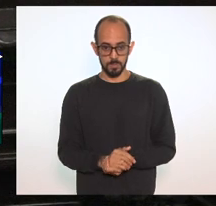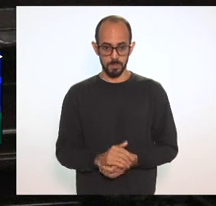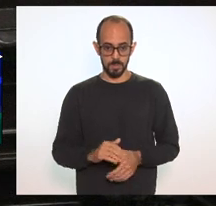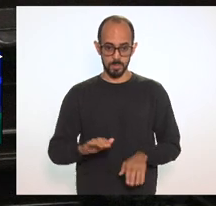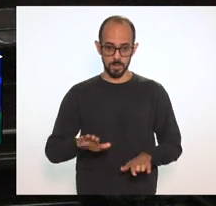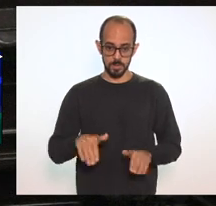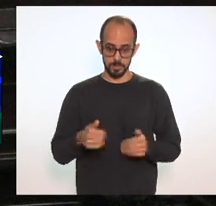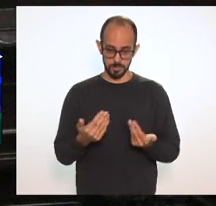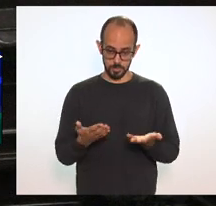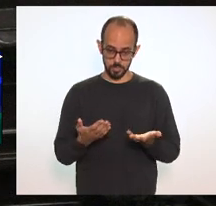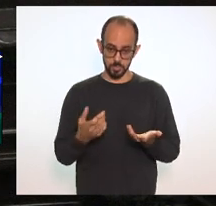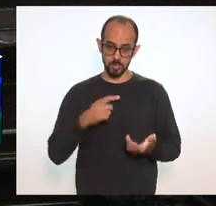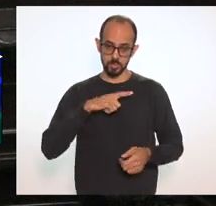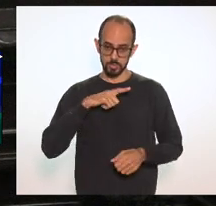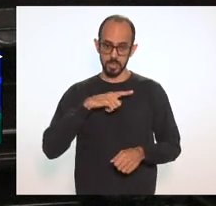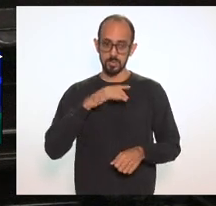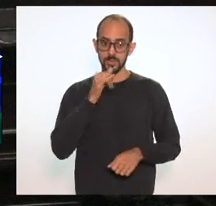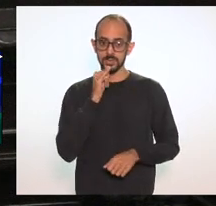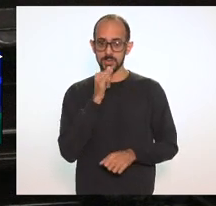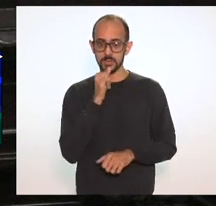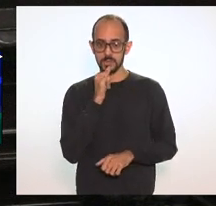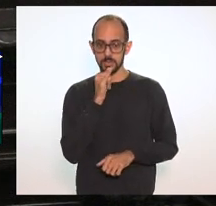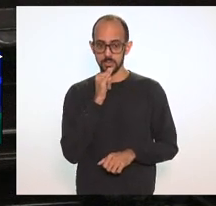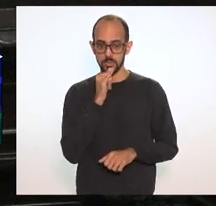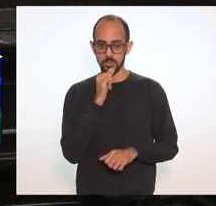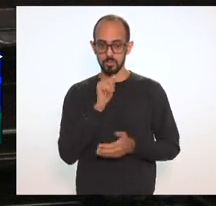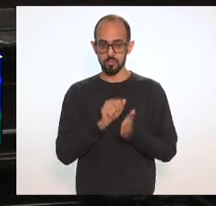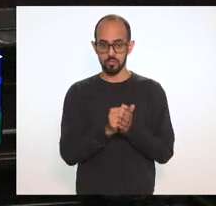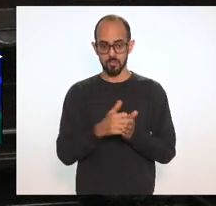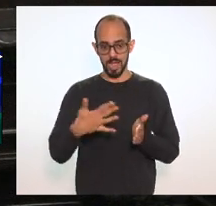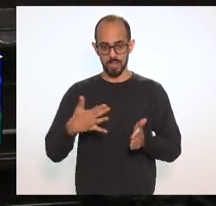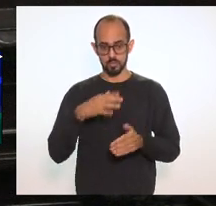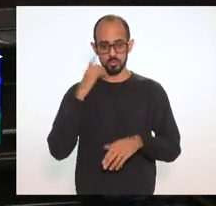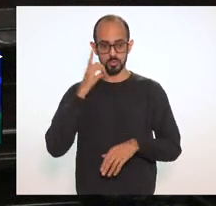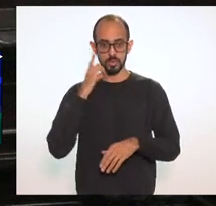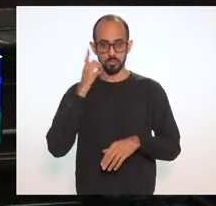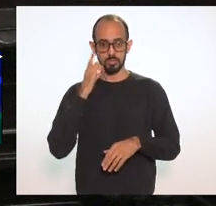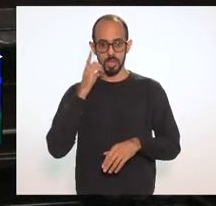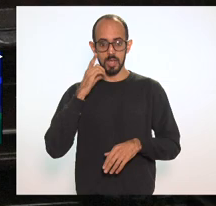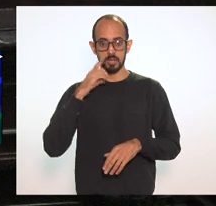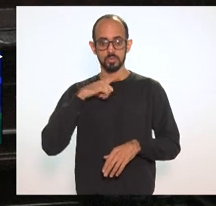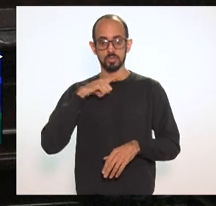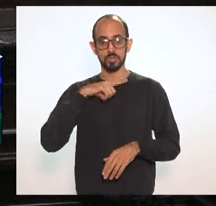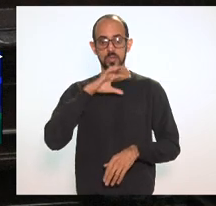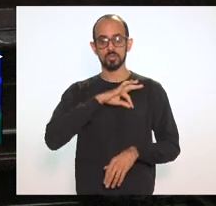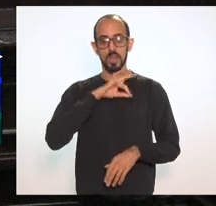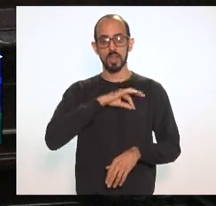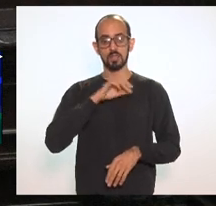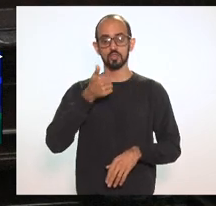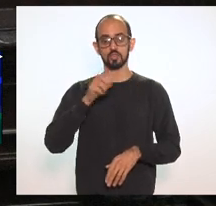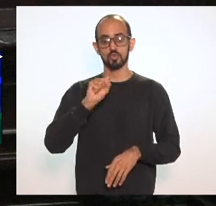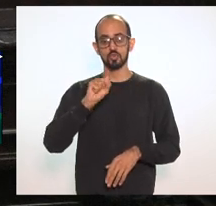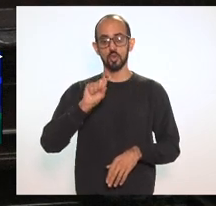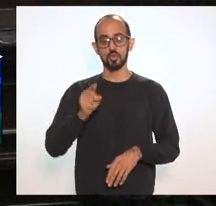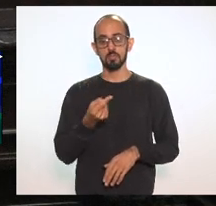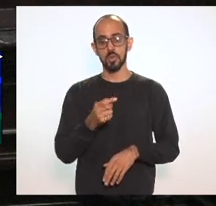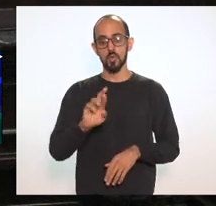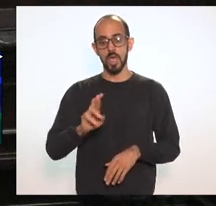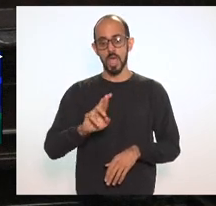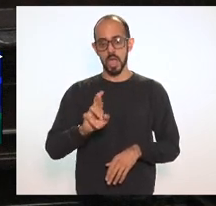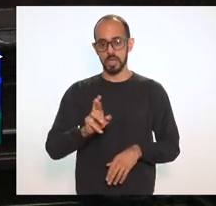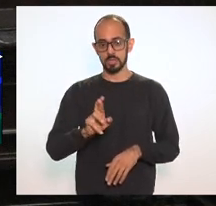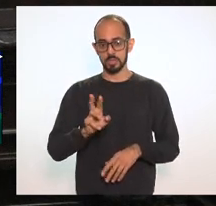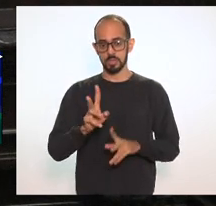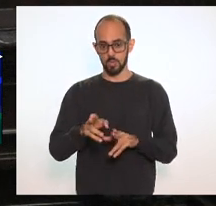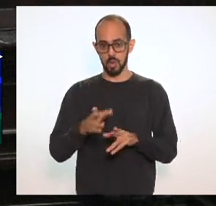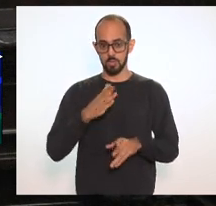Oi e aí eu trago exemplo boa parte dos deputados incluindo eu recebe dezoito mil reais líquidos caso essa PEC seja